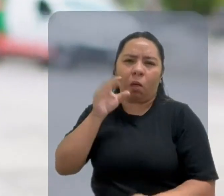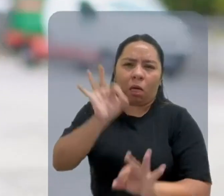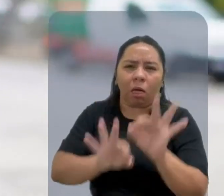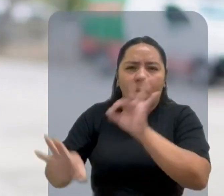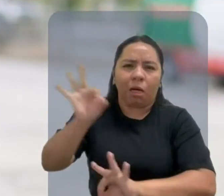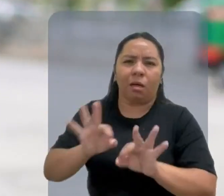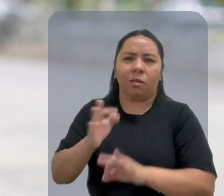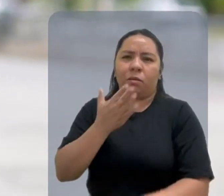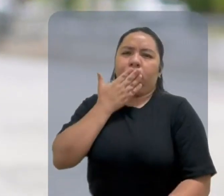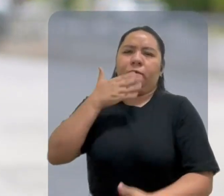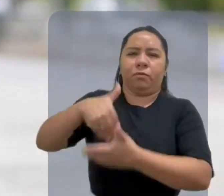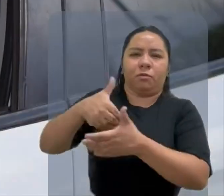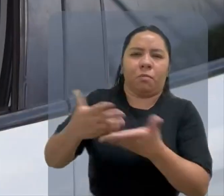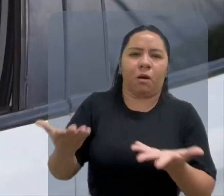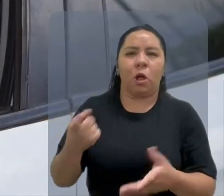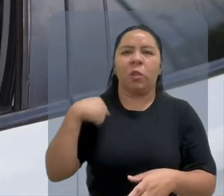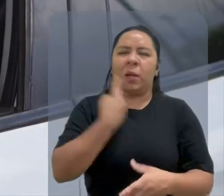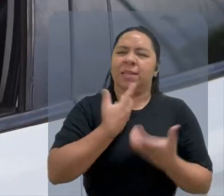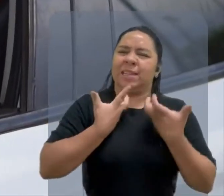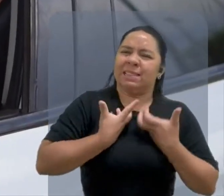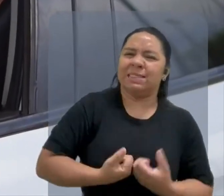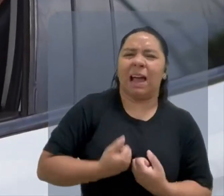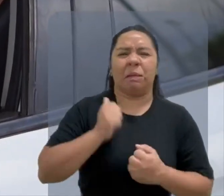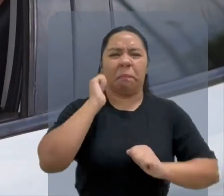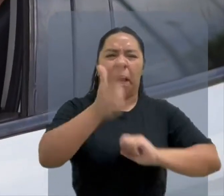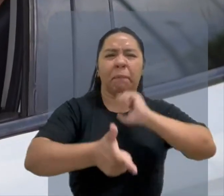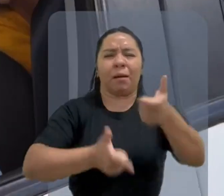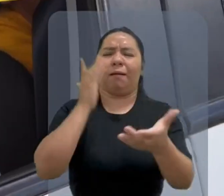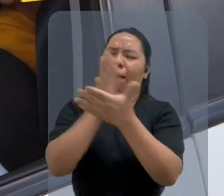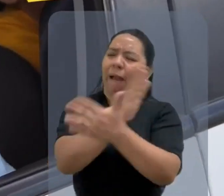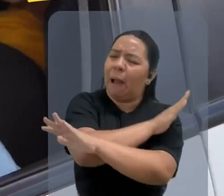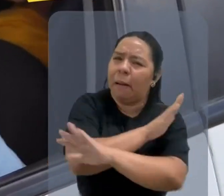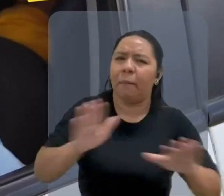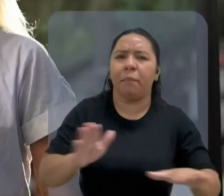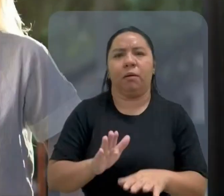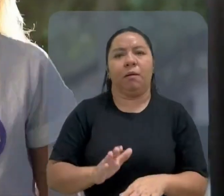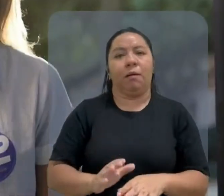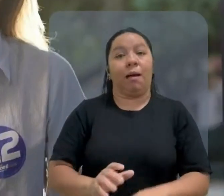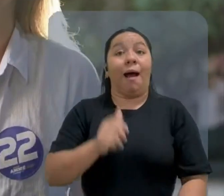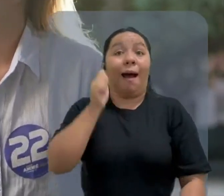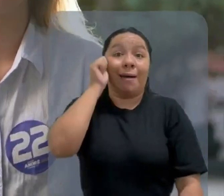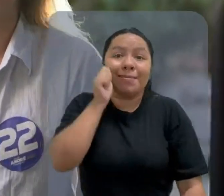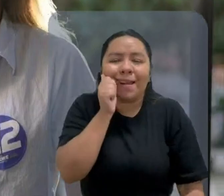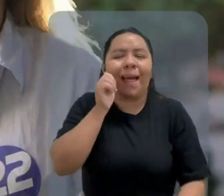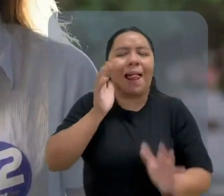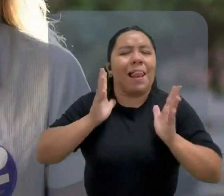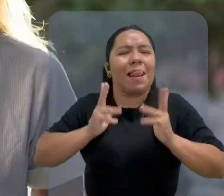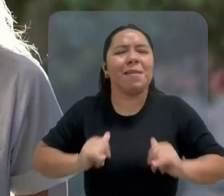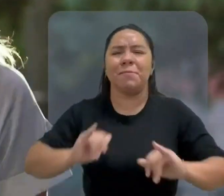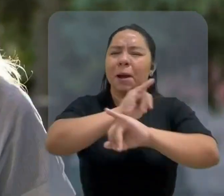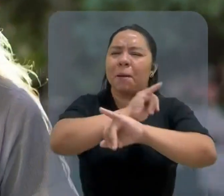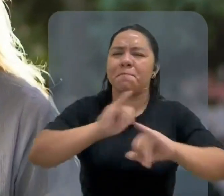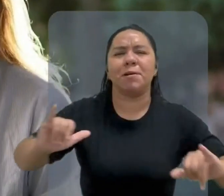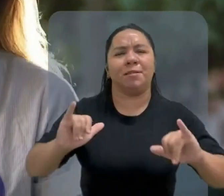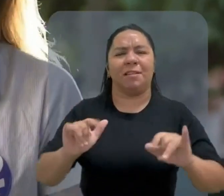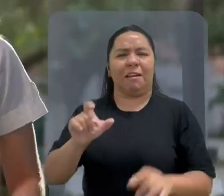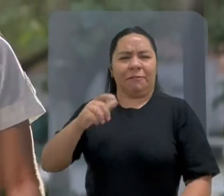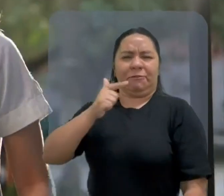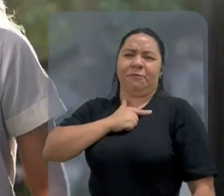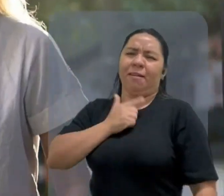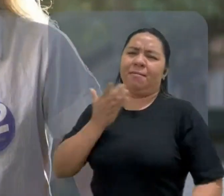dá administrar, nem o time. A gente tá cansado de tanto ataque. Chega! Campanha do André é uma campanha